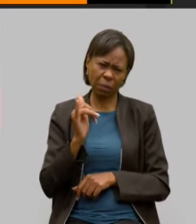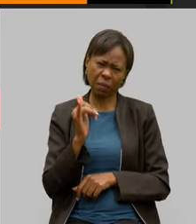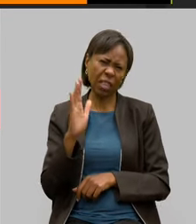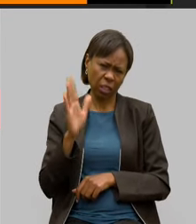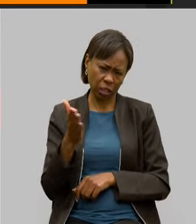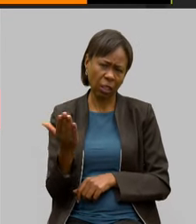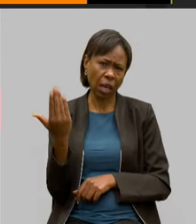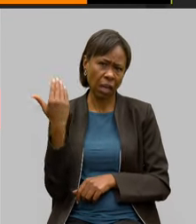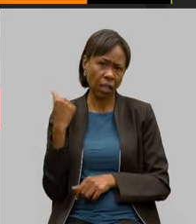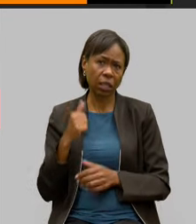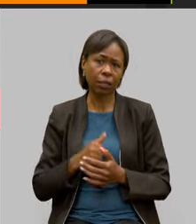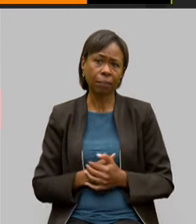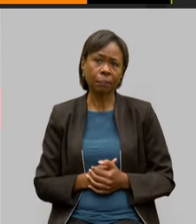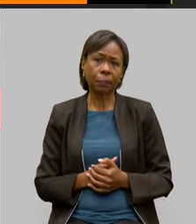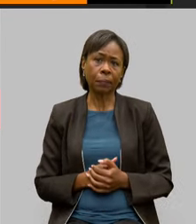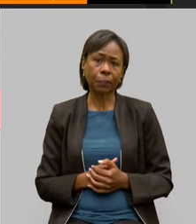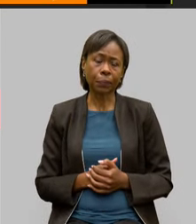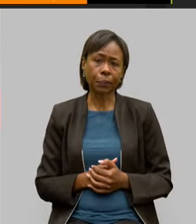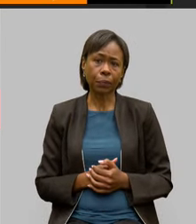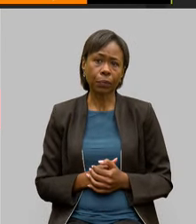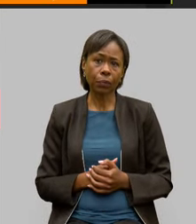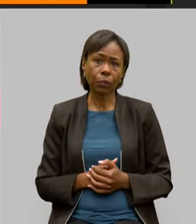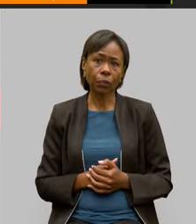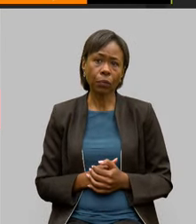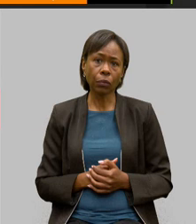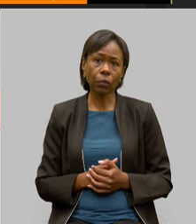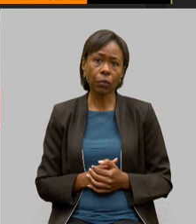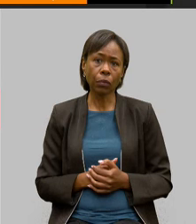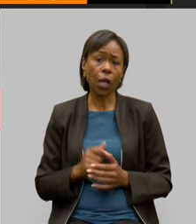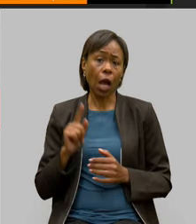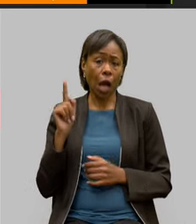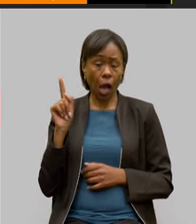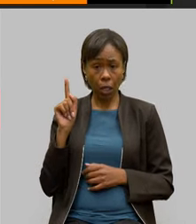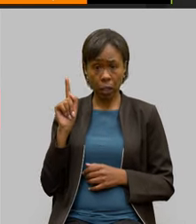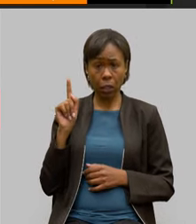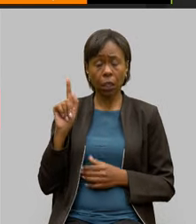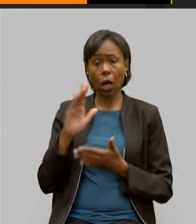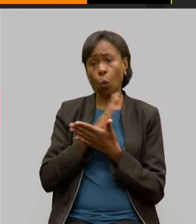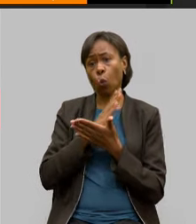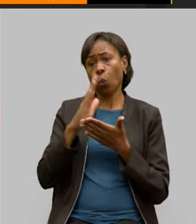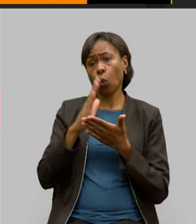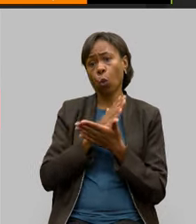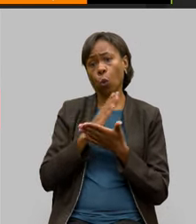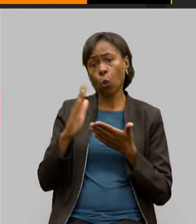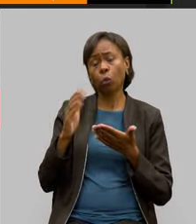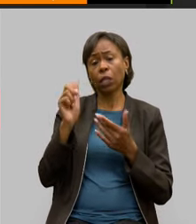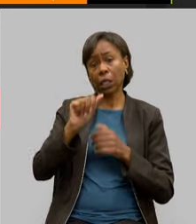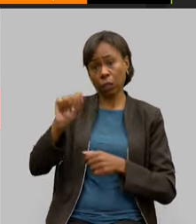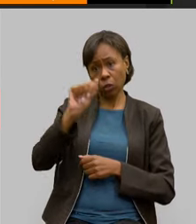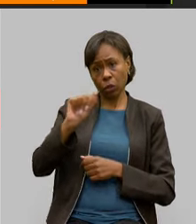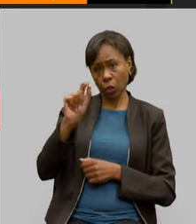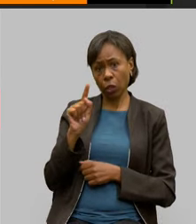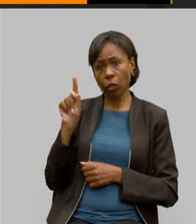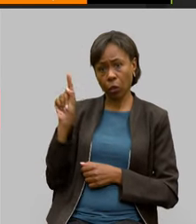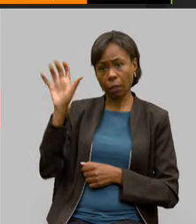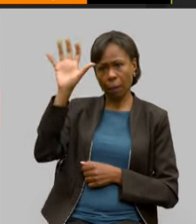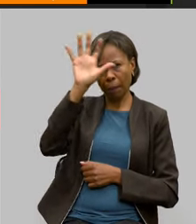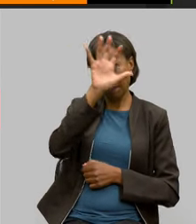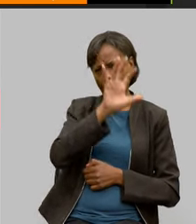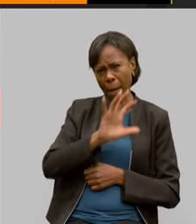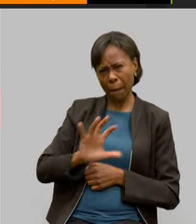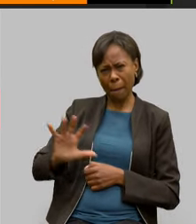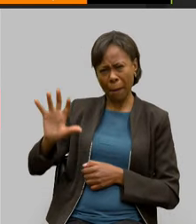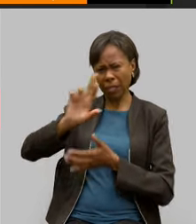e tenho aqui o tempo também eu preciso seguir trouxe aqui né alguns eh das associações óbvio que tem muito mais associações